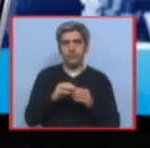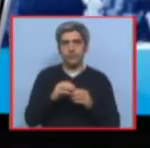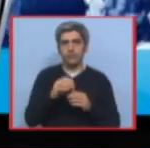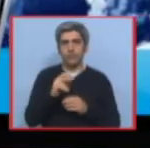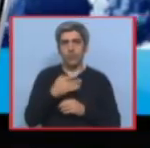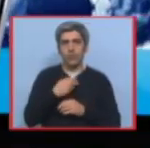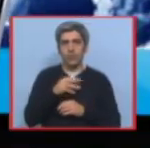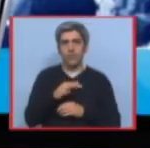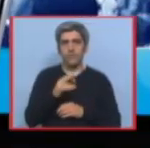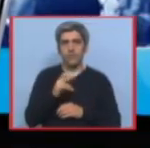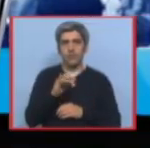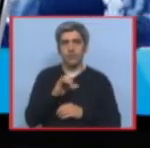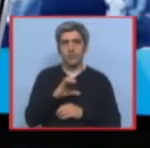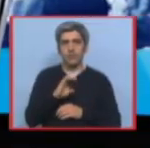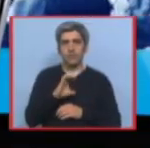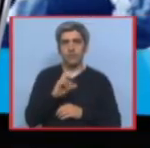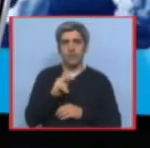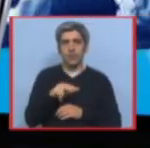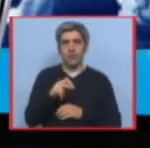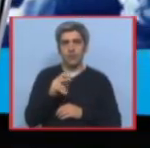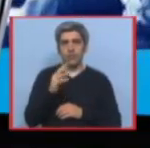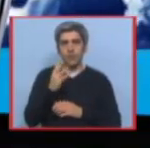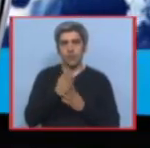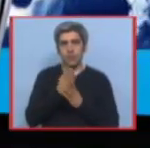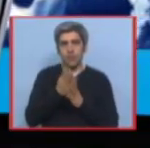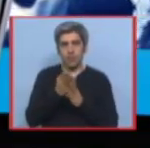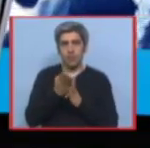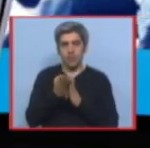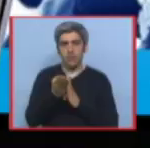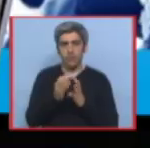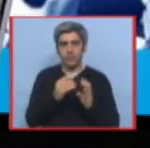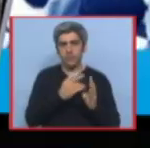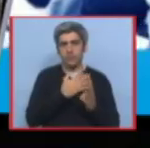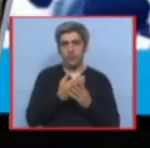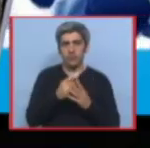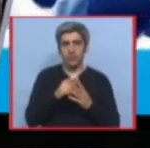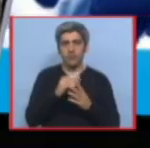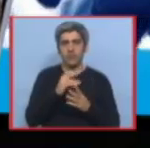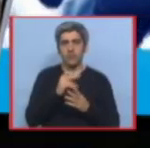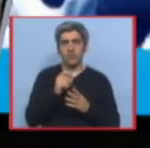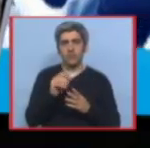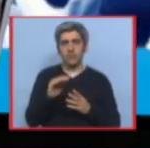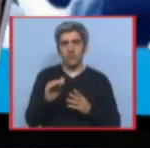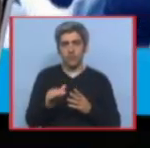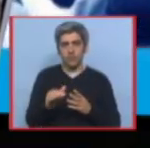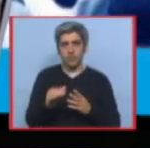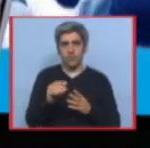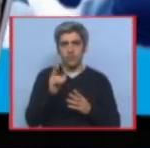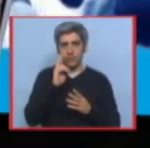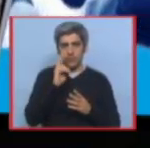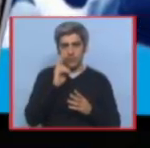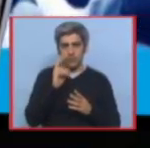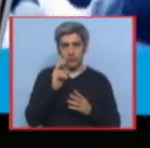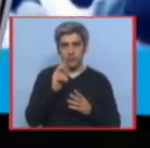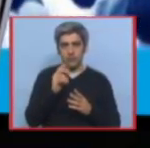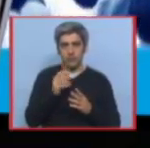Nós trabalhamos desde o princípio com os 4 ramos da Ordem. Significa a Ordem dos Frades Menores Observantes,